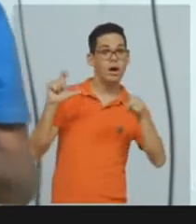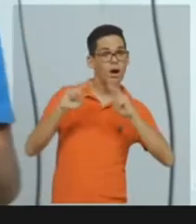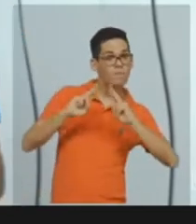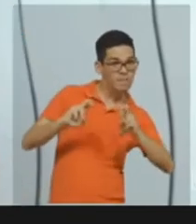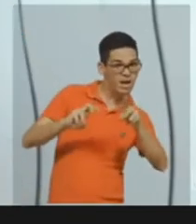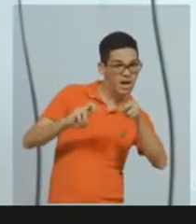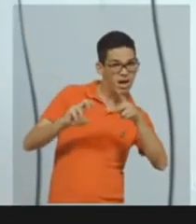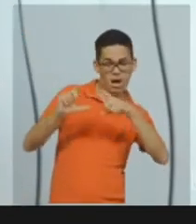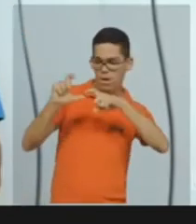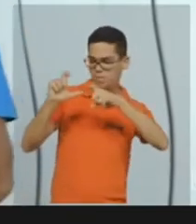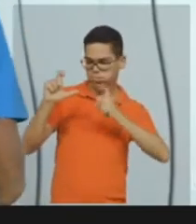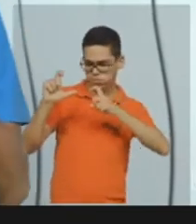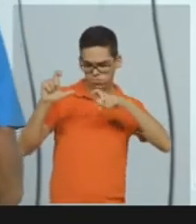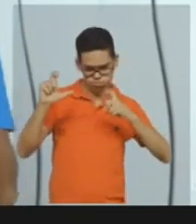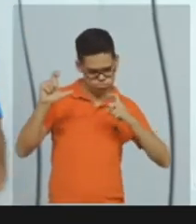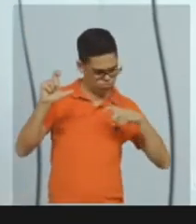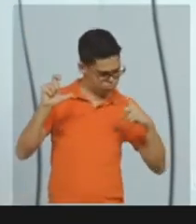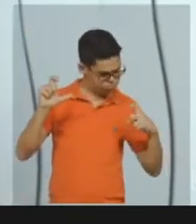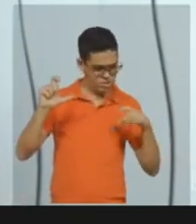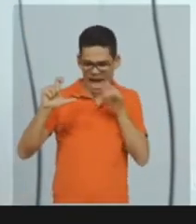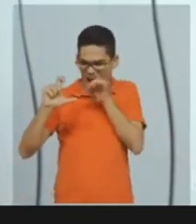regiões e cada região tem